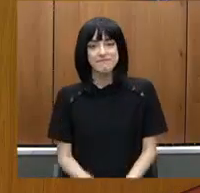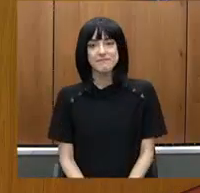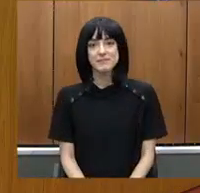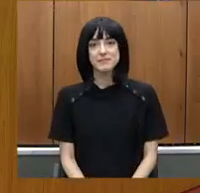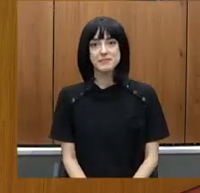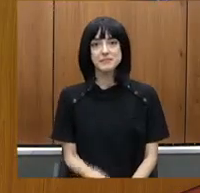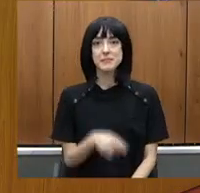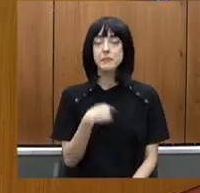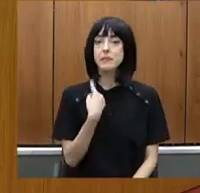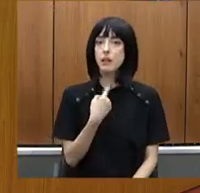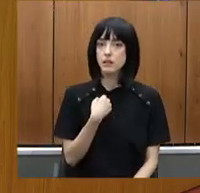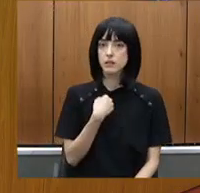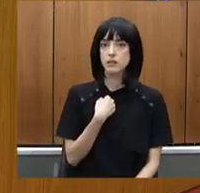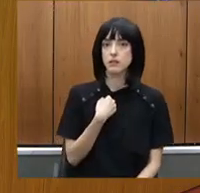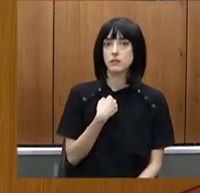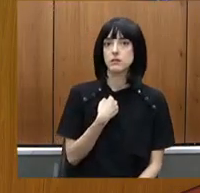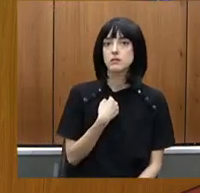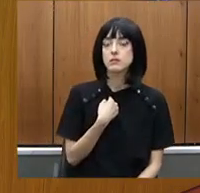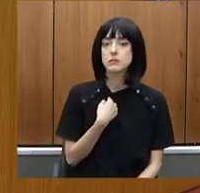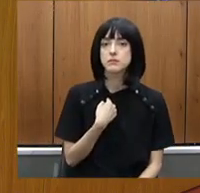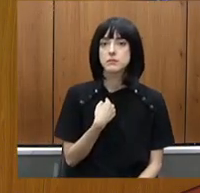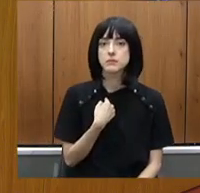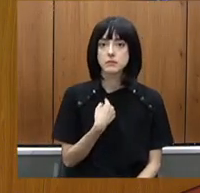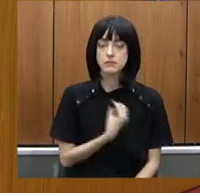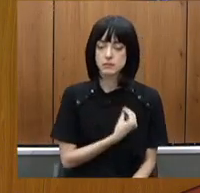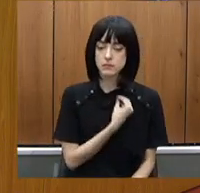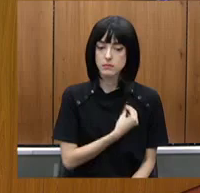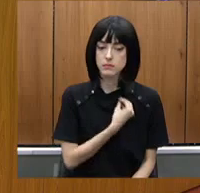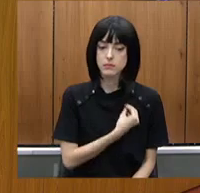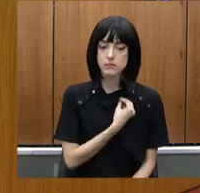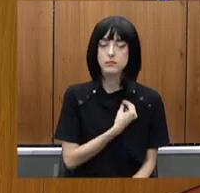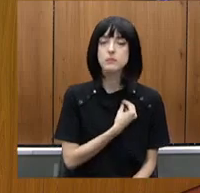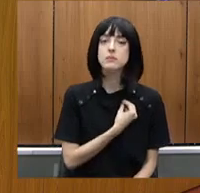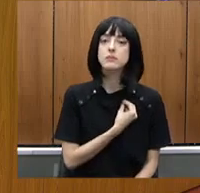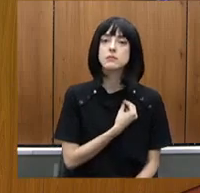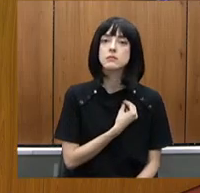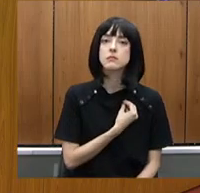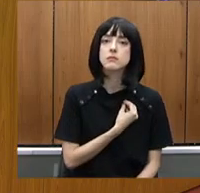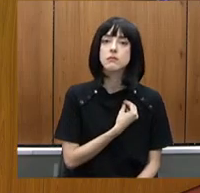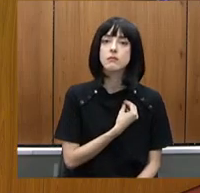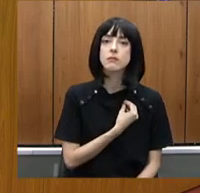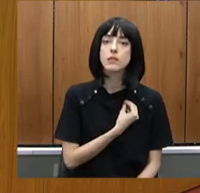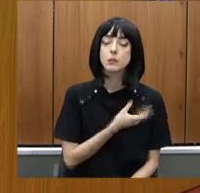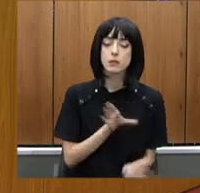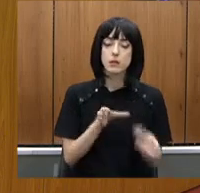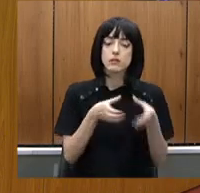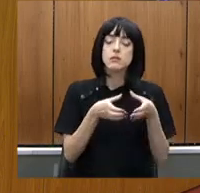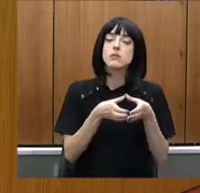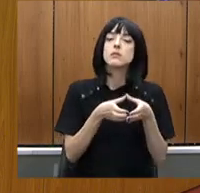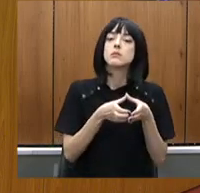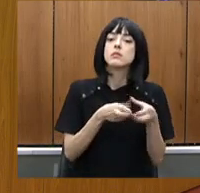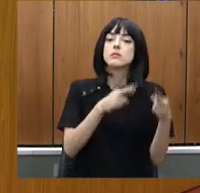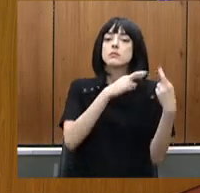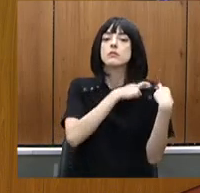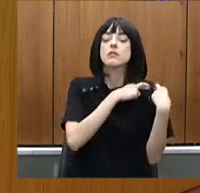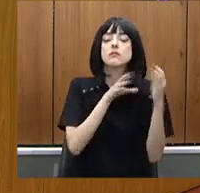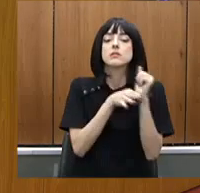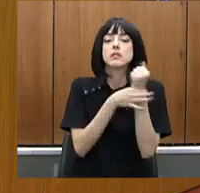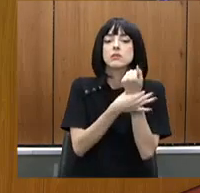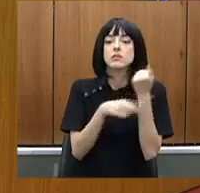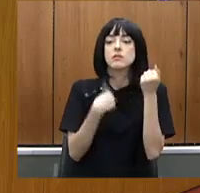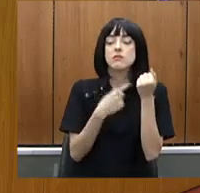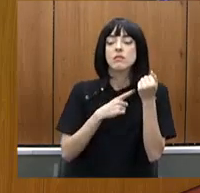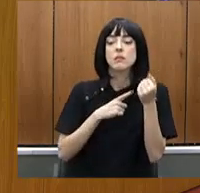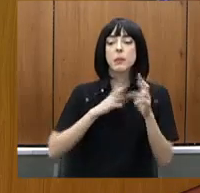da comissão de segurança que o resultado Gustavo Santana também recebe diversos pedidos no gabinete o próprio